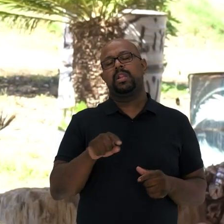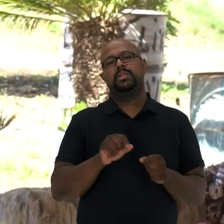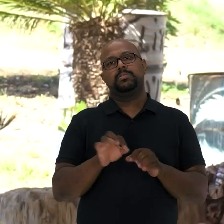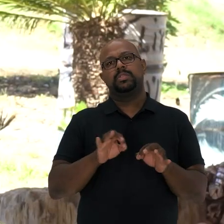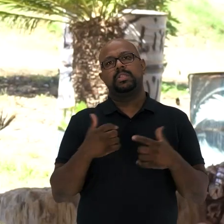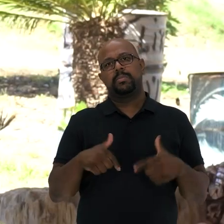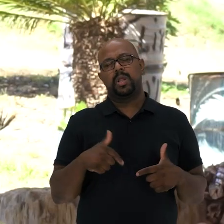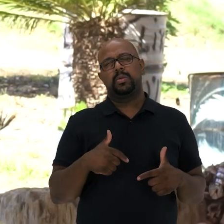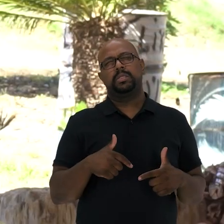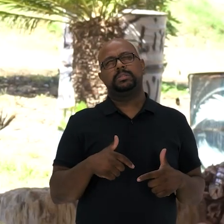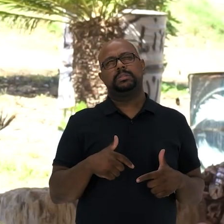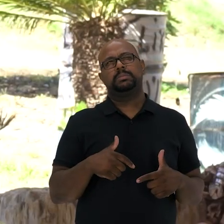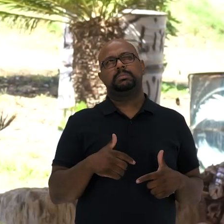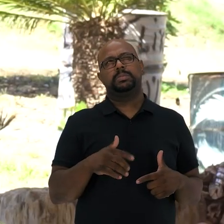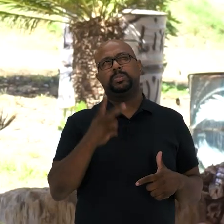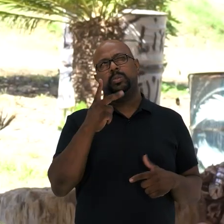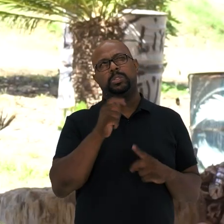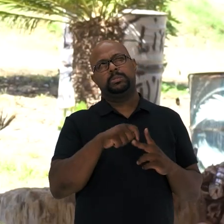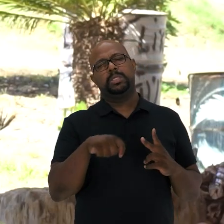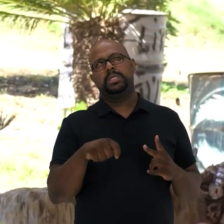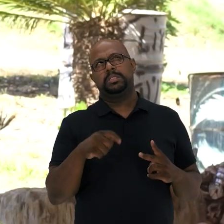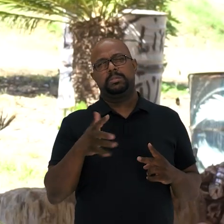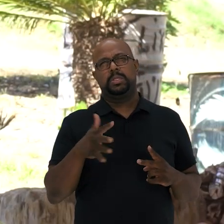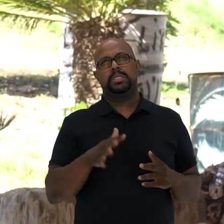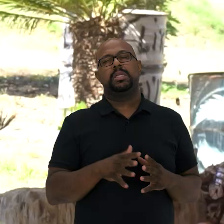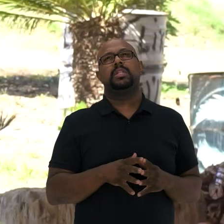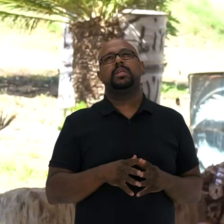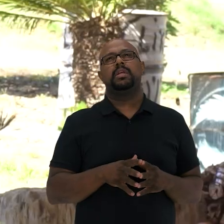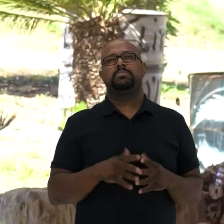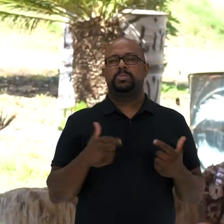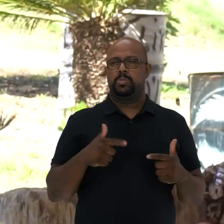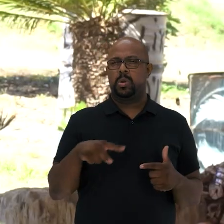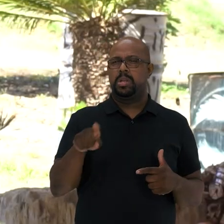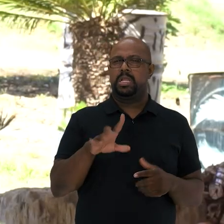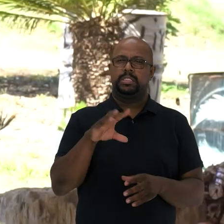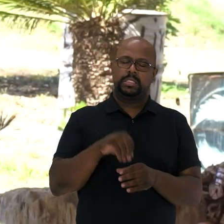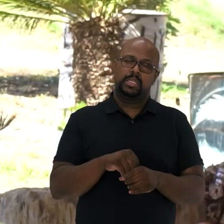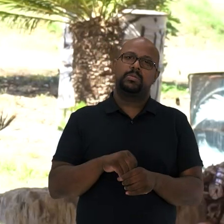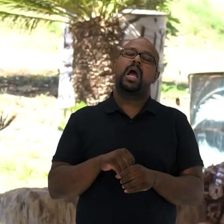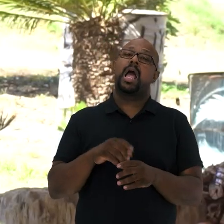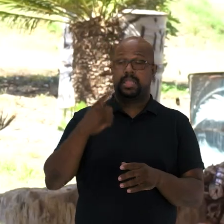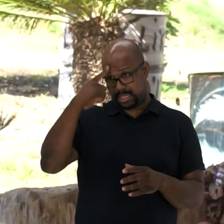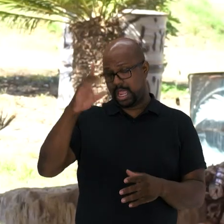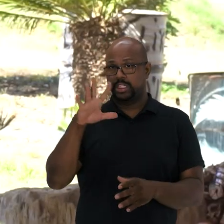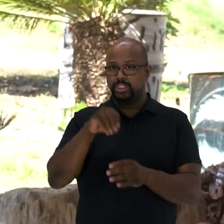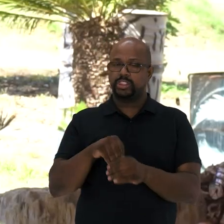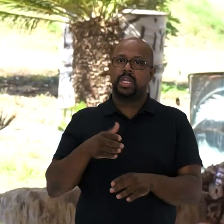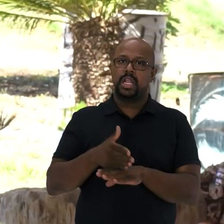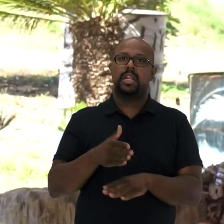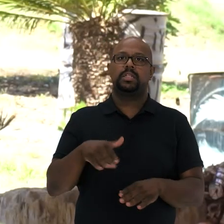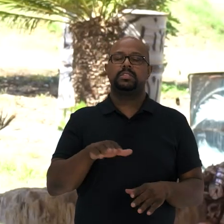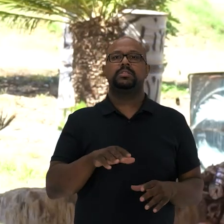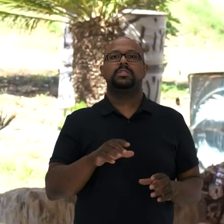aquilo ali. A gente fez o que trabalhou, eu acho que em questão de uns 2 meses mais ali, porque a ideia era chegar lá. E